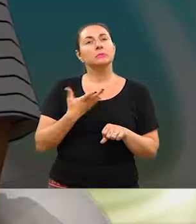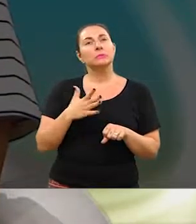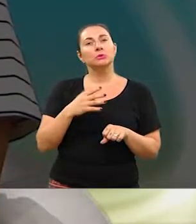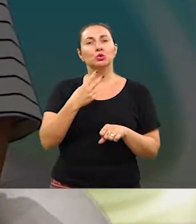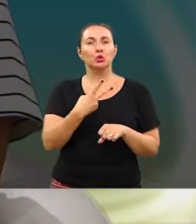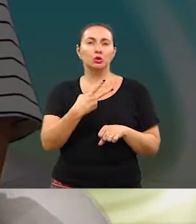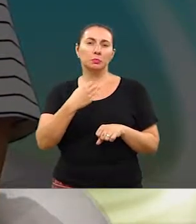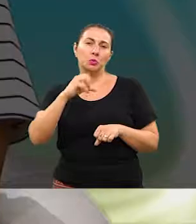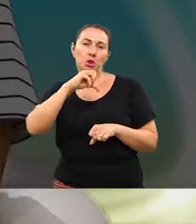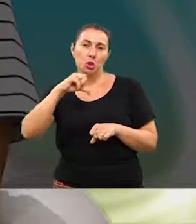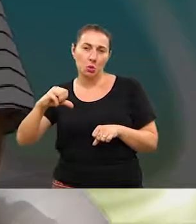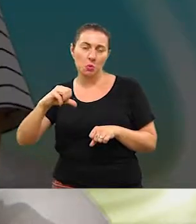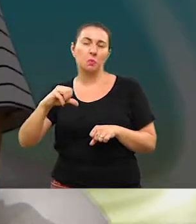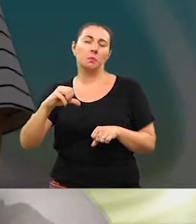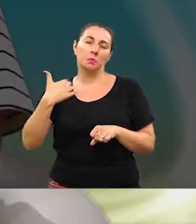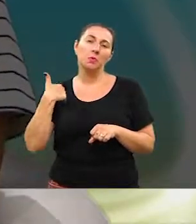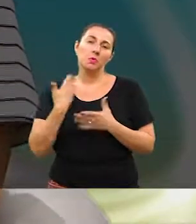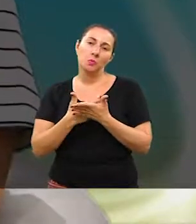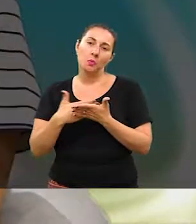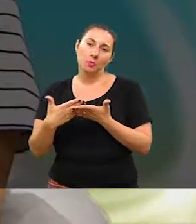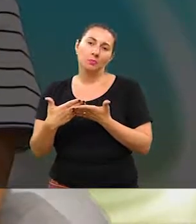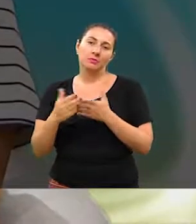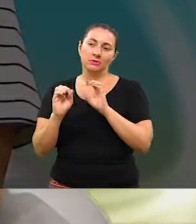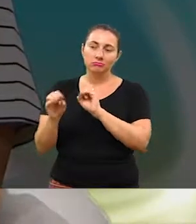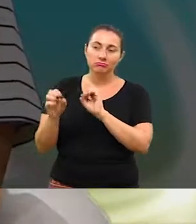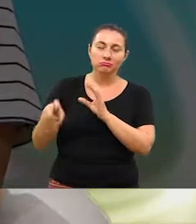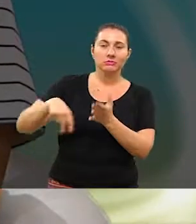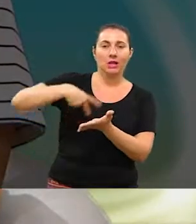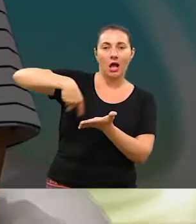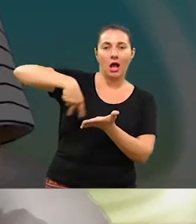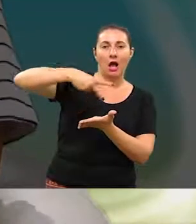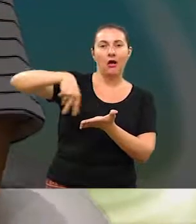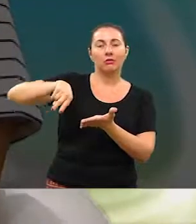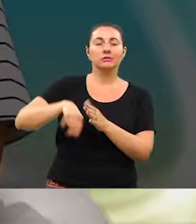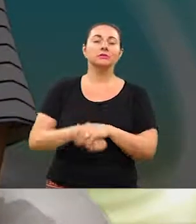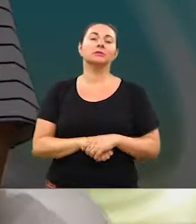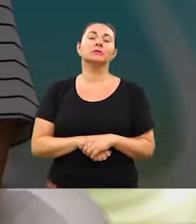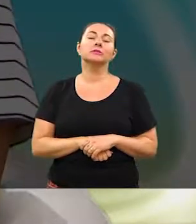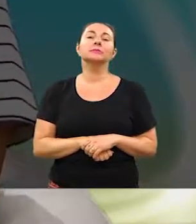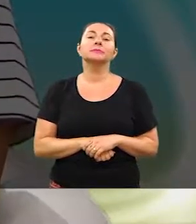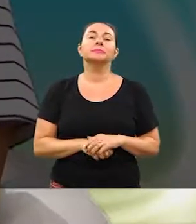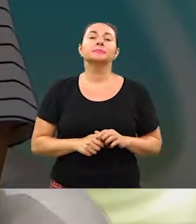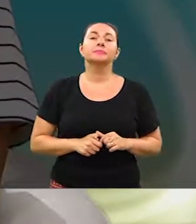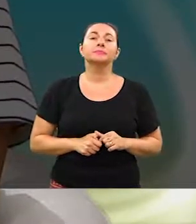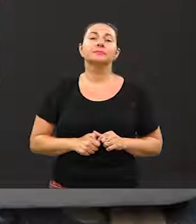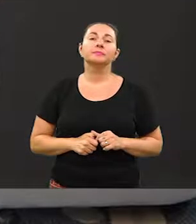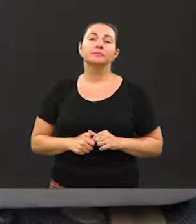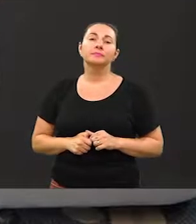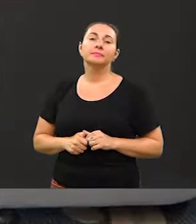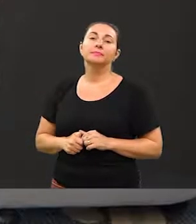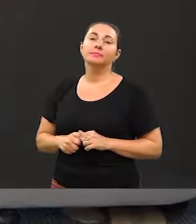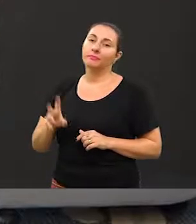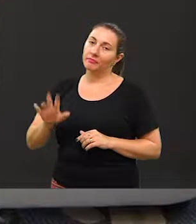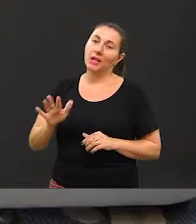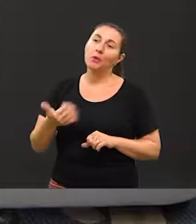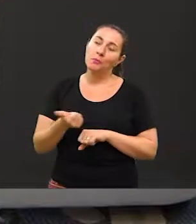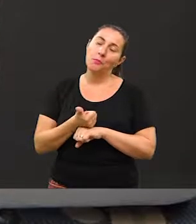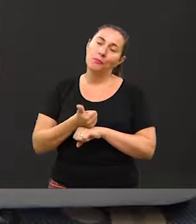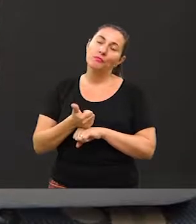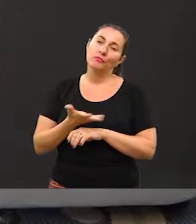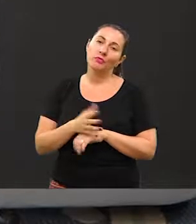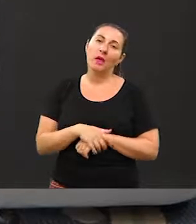mais ou menos em 2009, que eu comecei a dar aulas mesmo, né? Interessante. Aham, 2009. E a sua mãe é dançarina